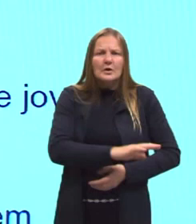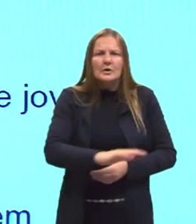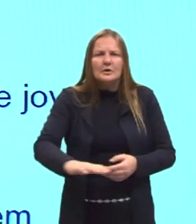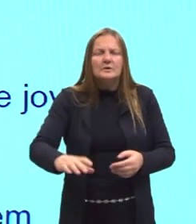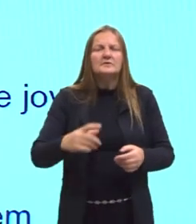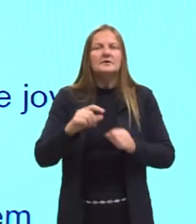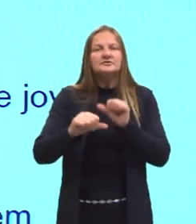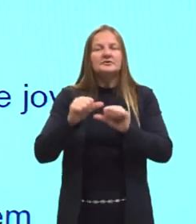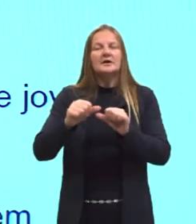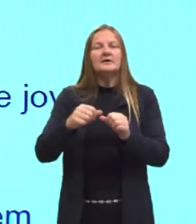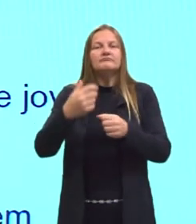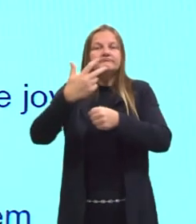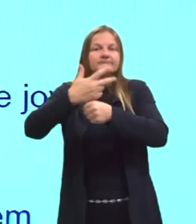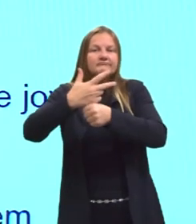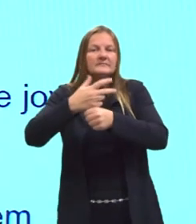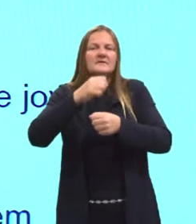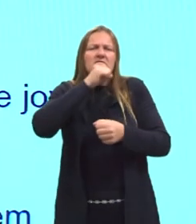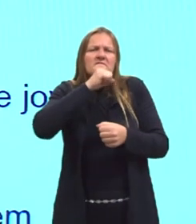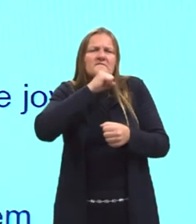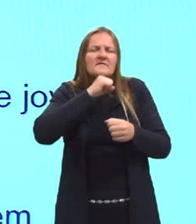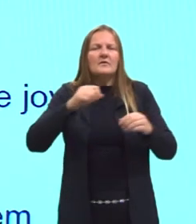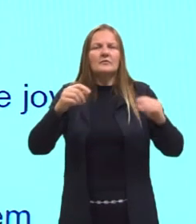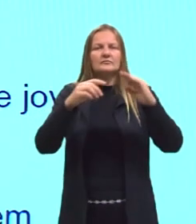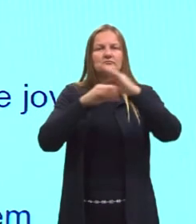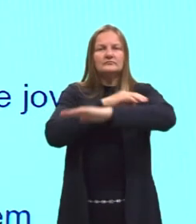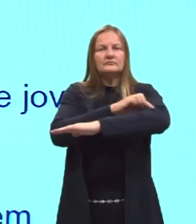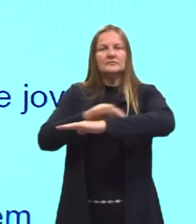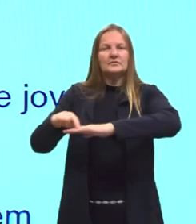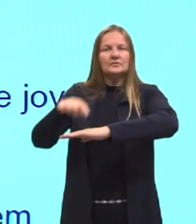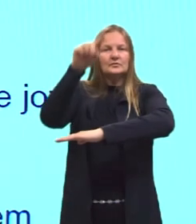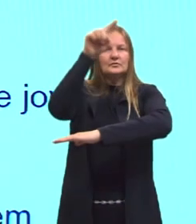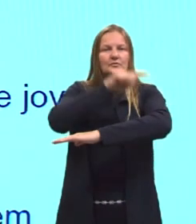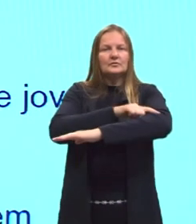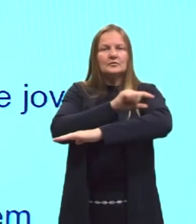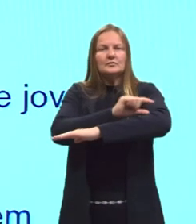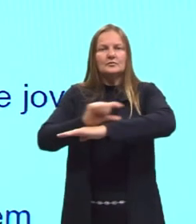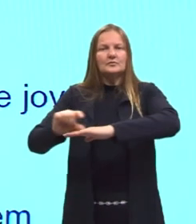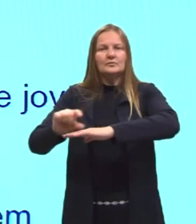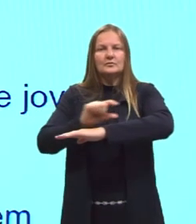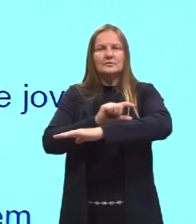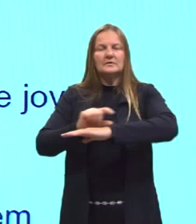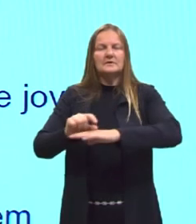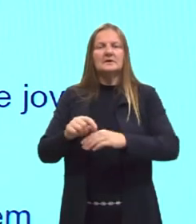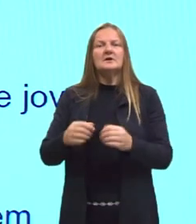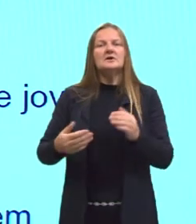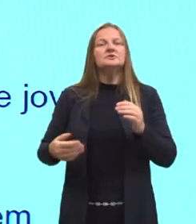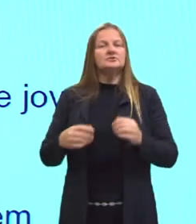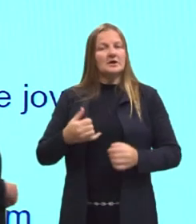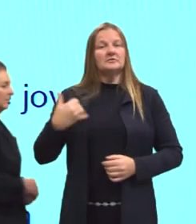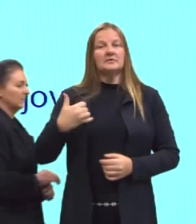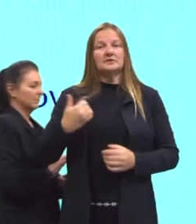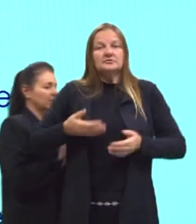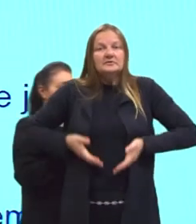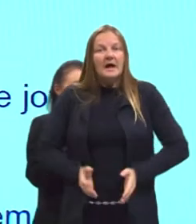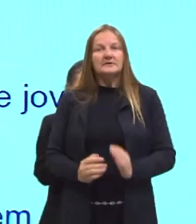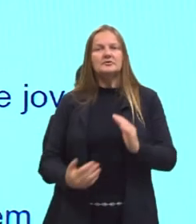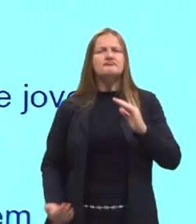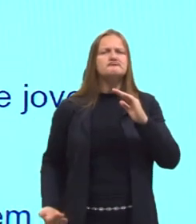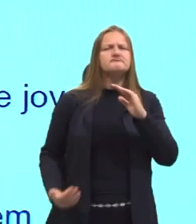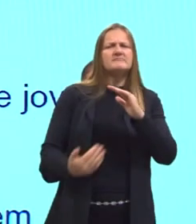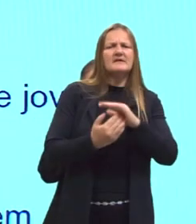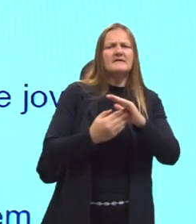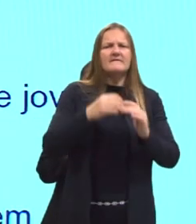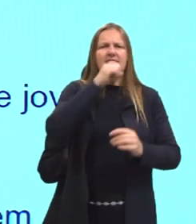crianças já envelhecida E aí Justamente a questão que essas pessoas estão chegando a